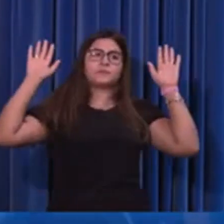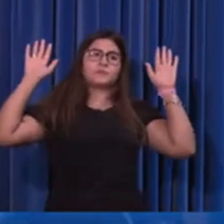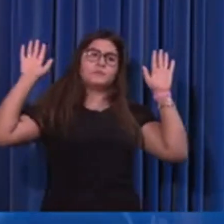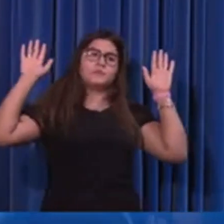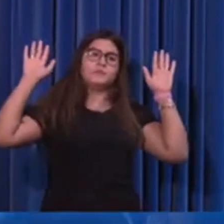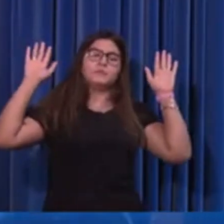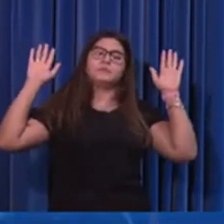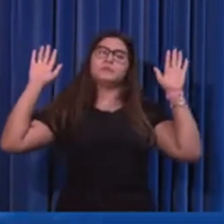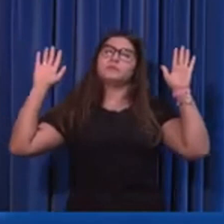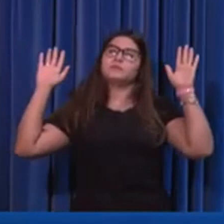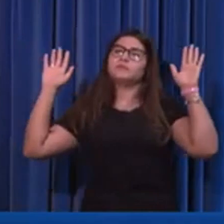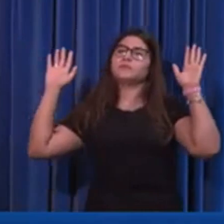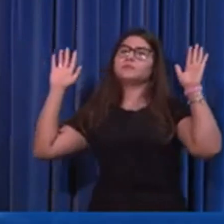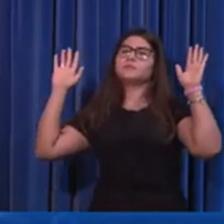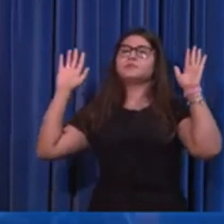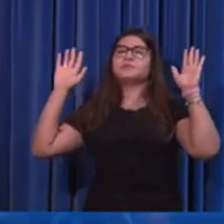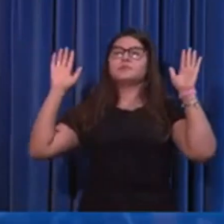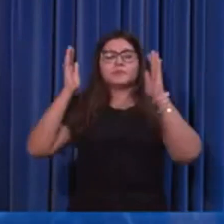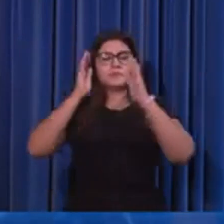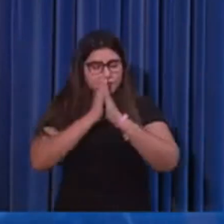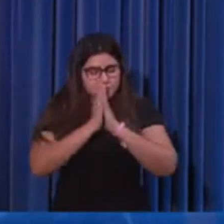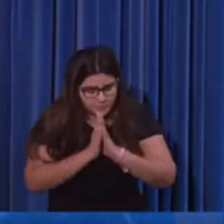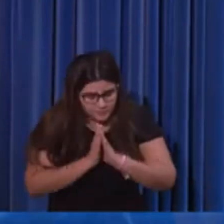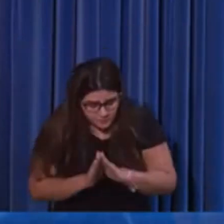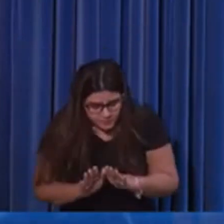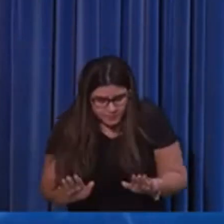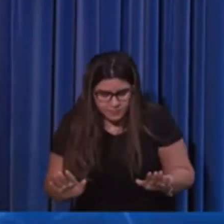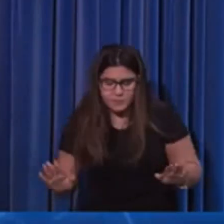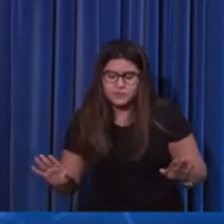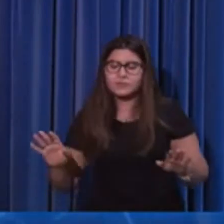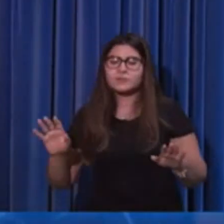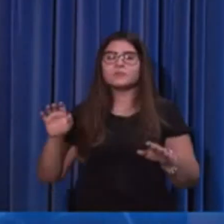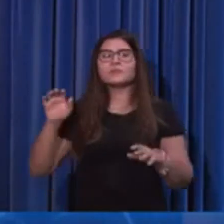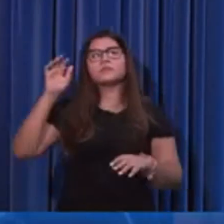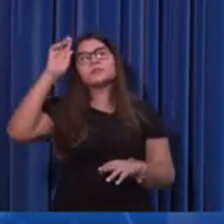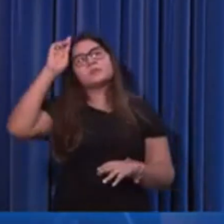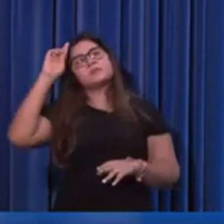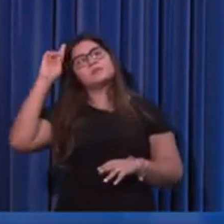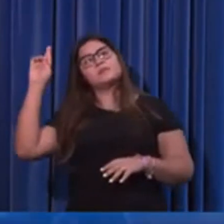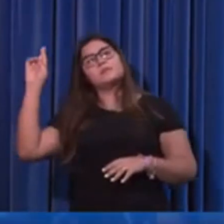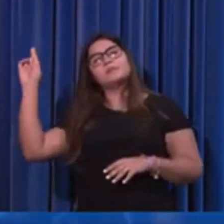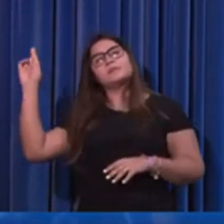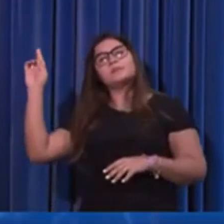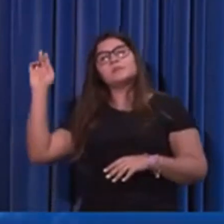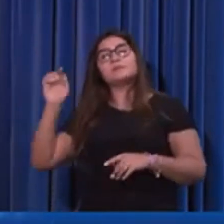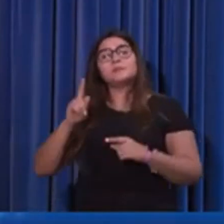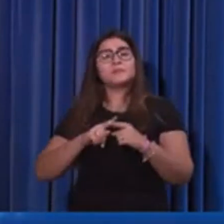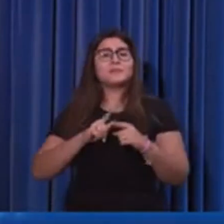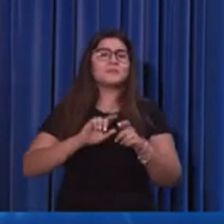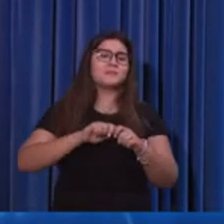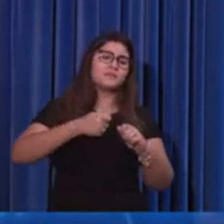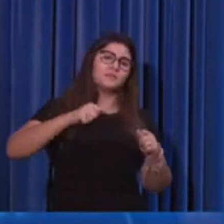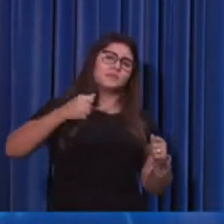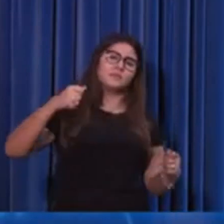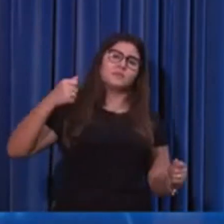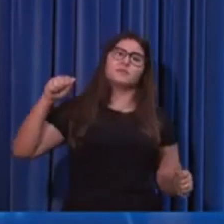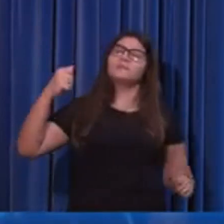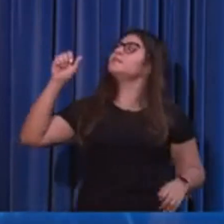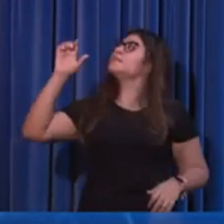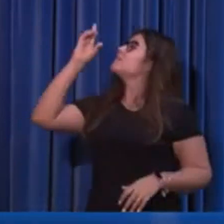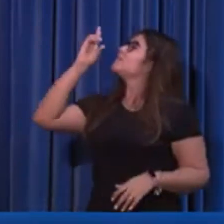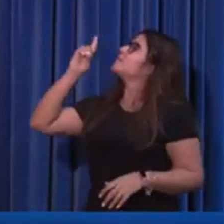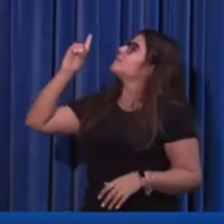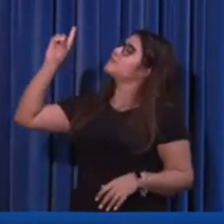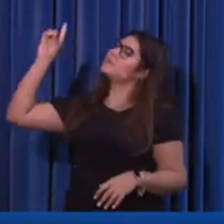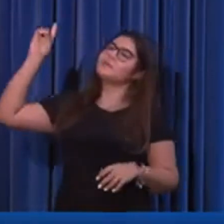Levantamos nossas mãos, te adoramos, ó Senhor, porque grande és